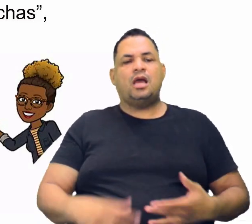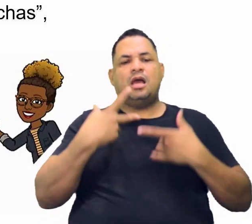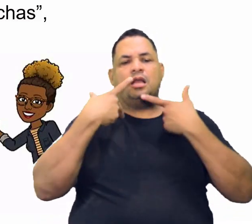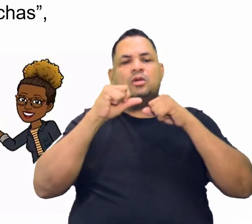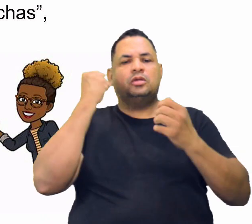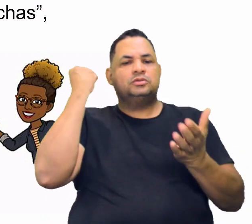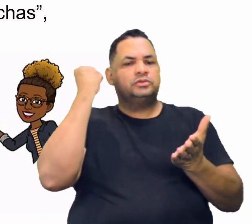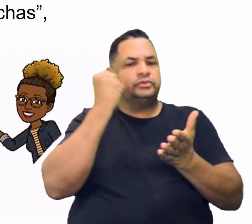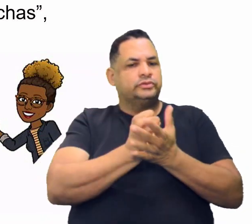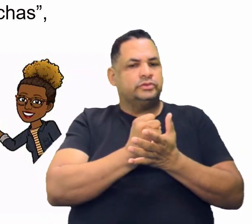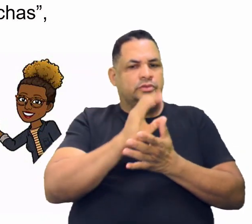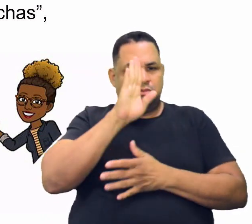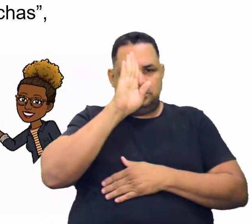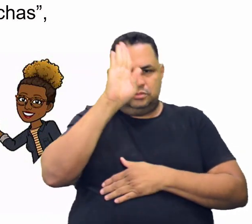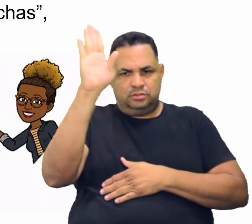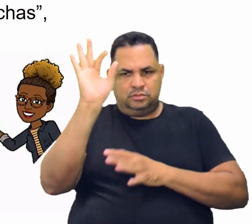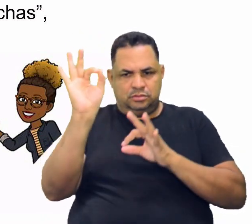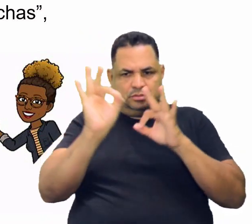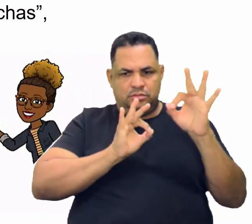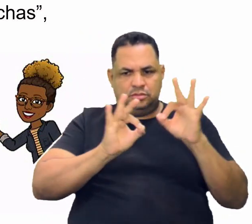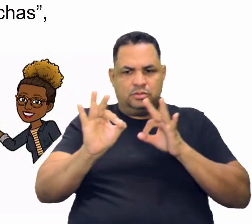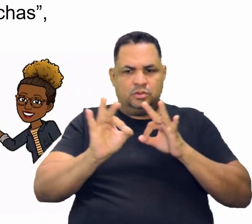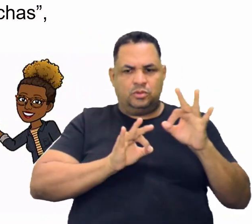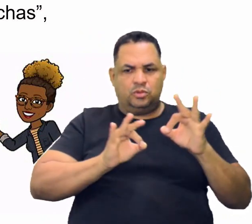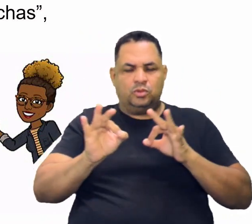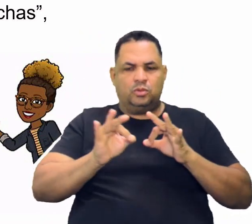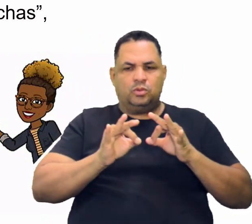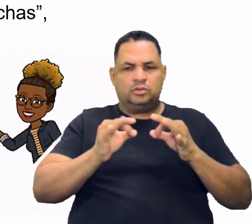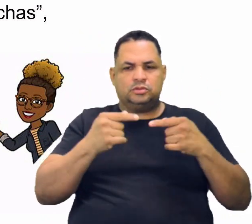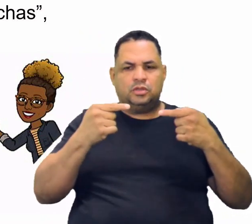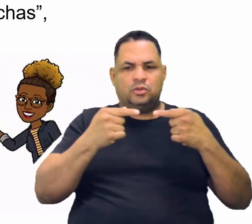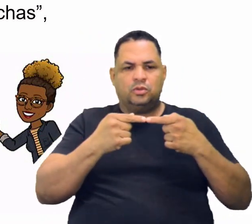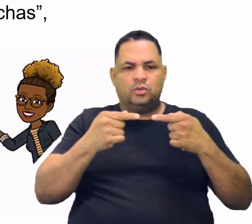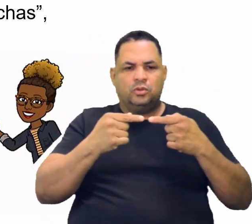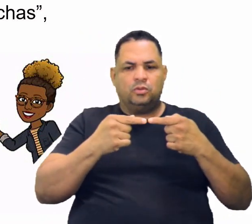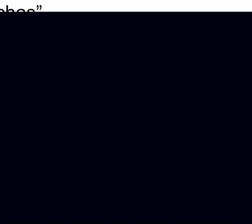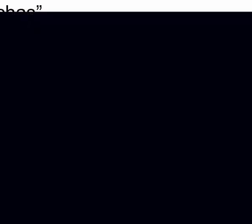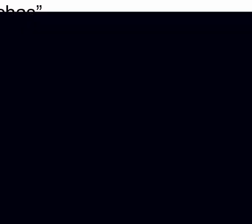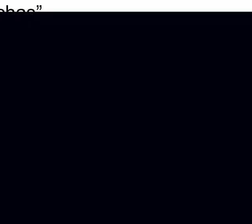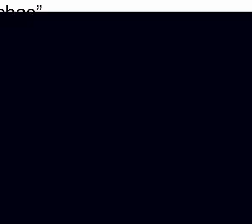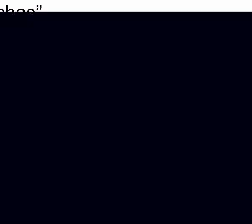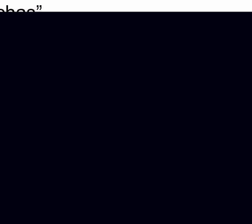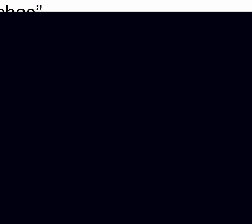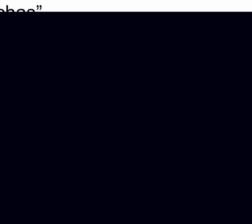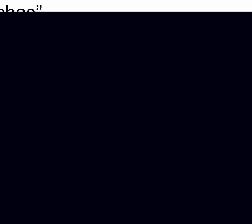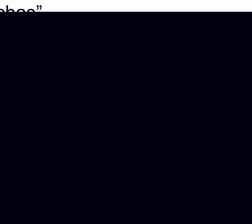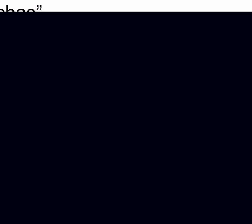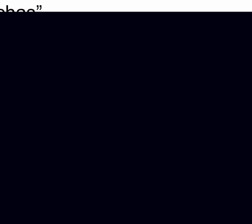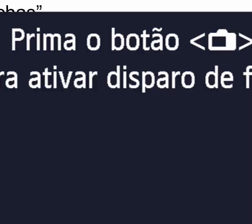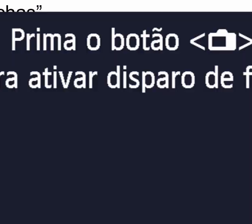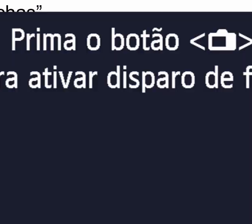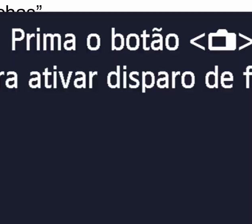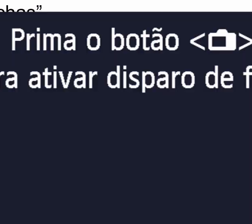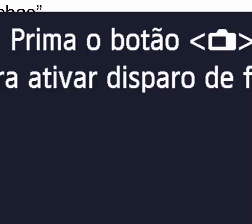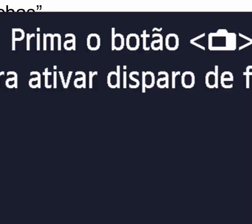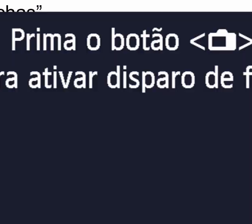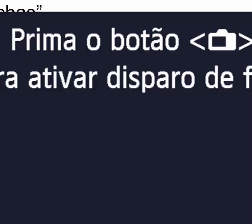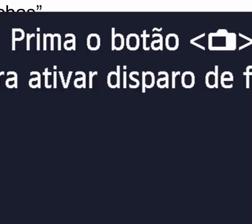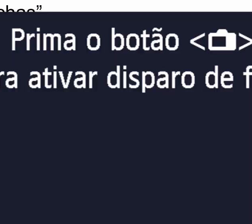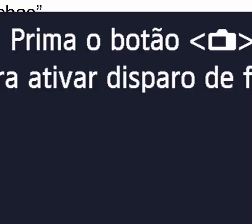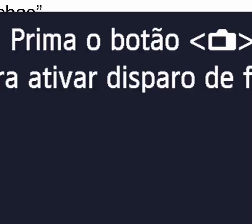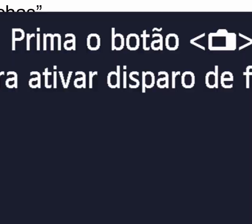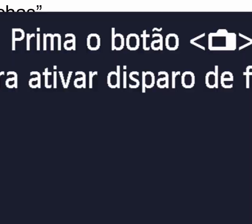oficial é fundamental estabelecer a concordância. Então, não se esqueça. Preste